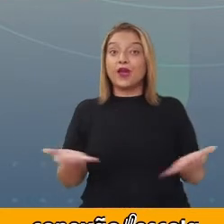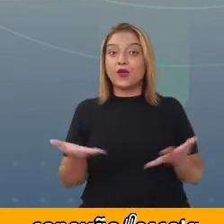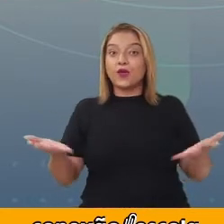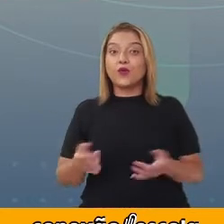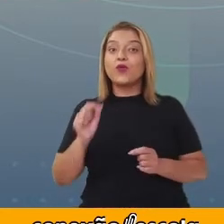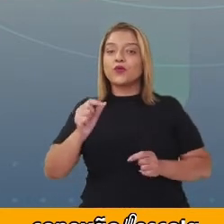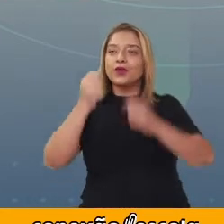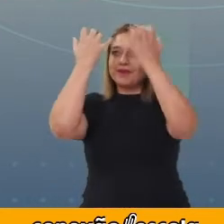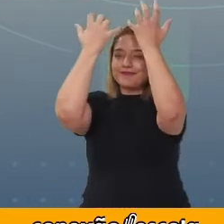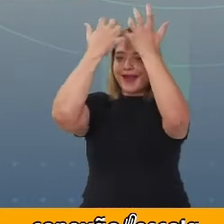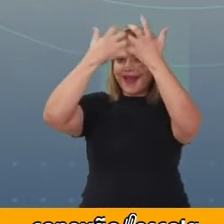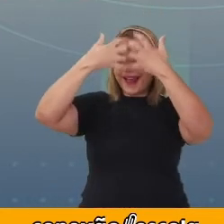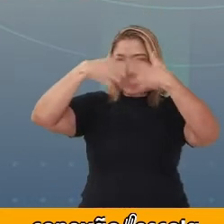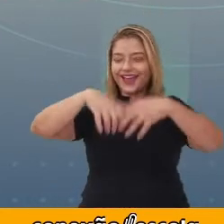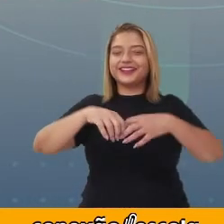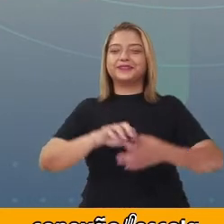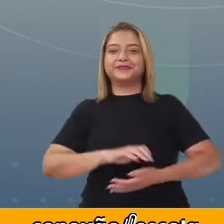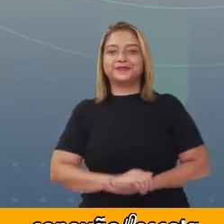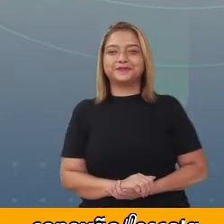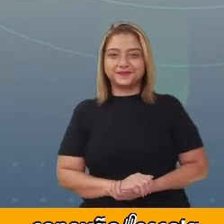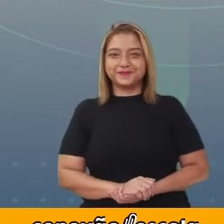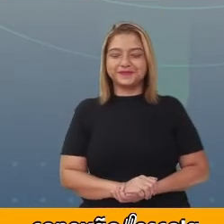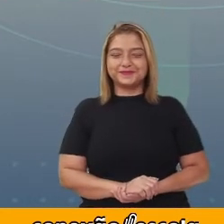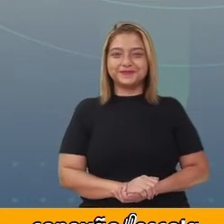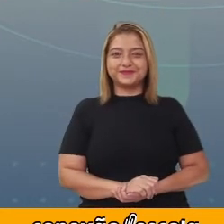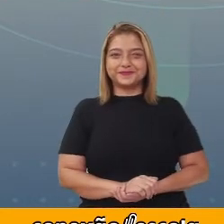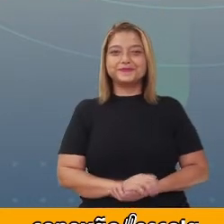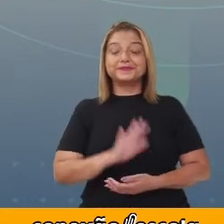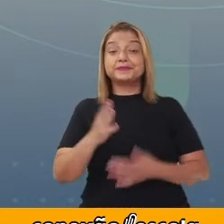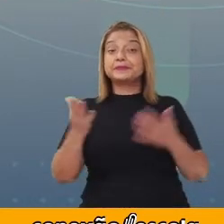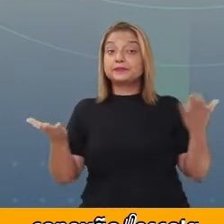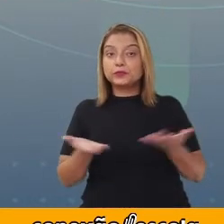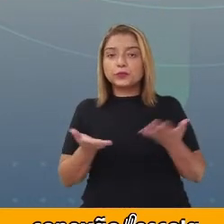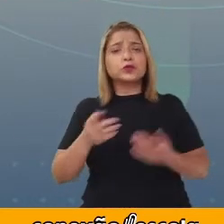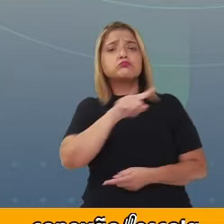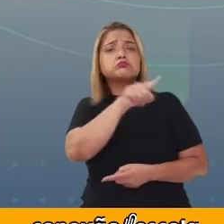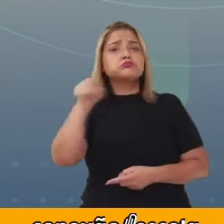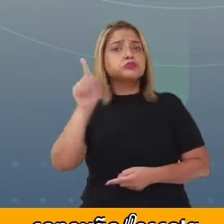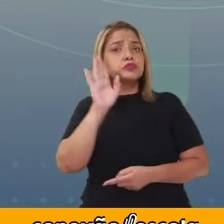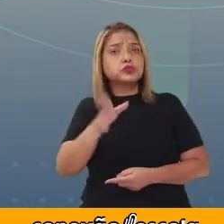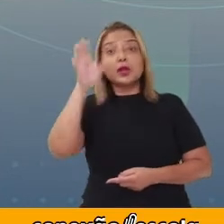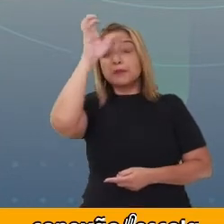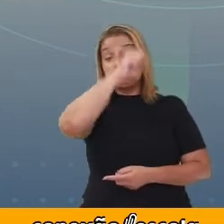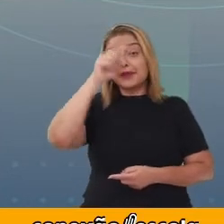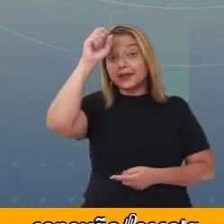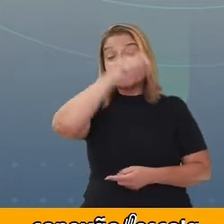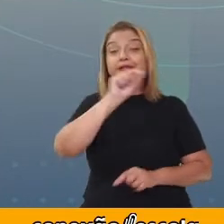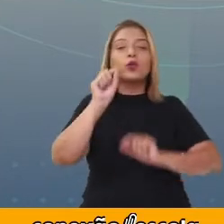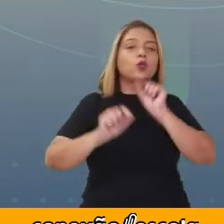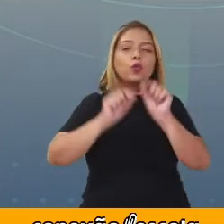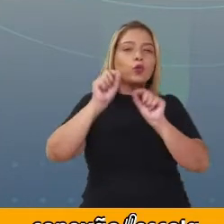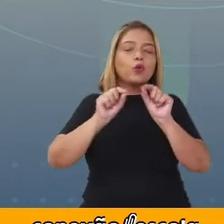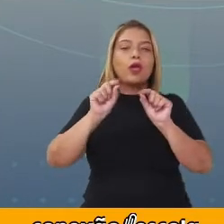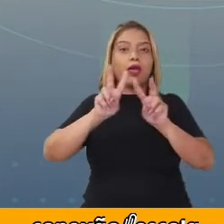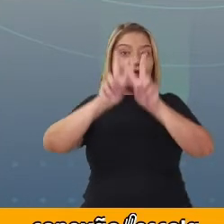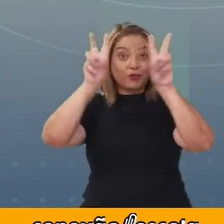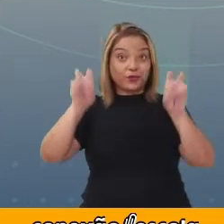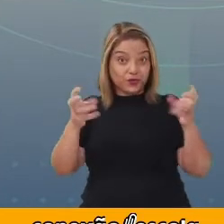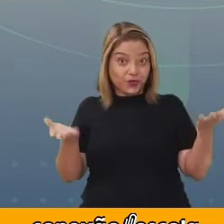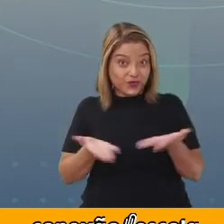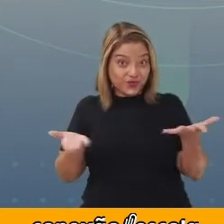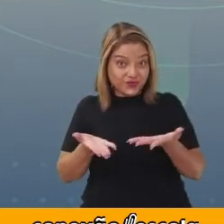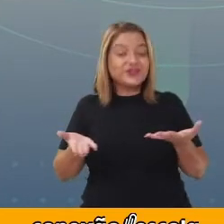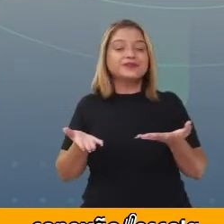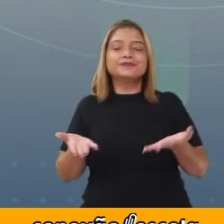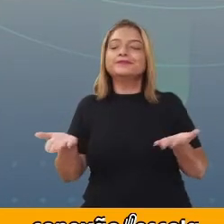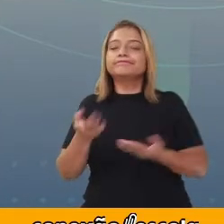Chegou a hora da nossa ação reflexiva. Agora que você aprendeu um pouco mais sobre esse conteúdo, é